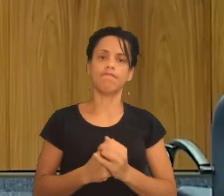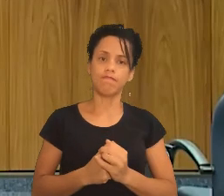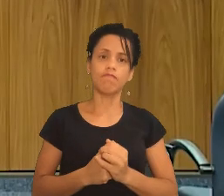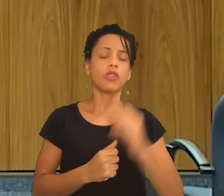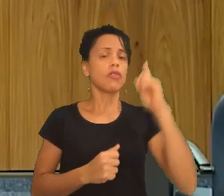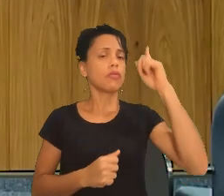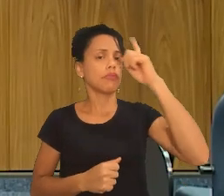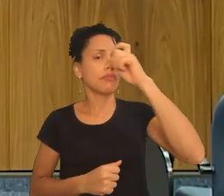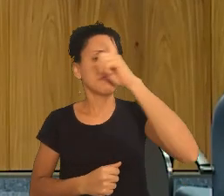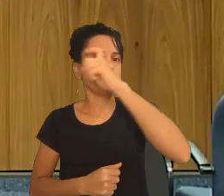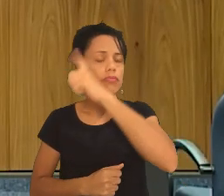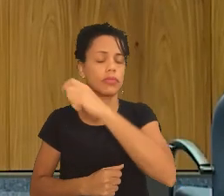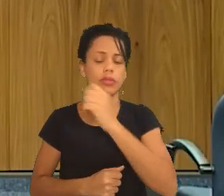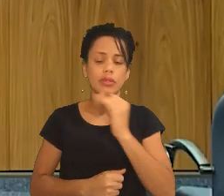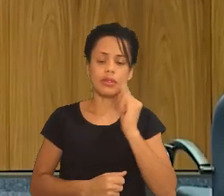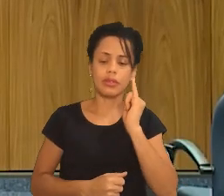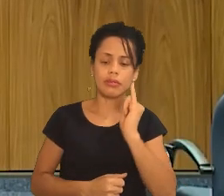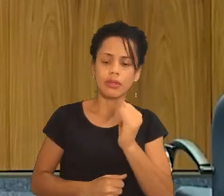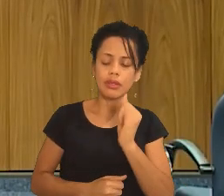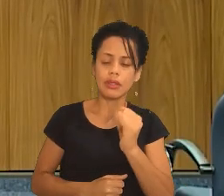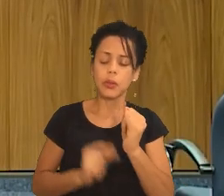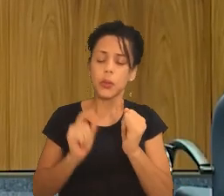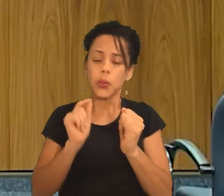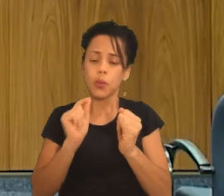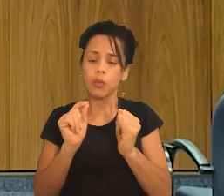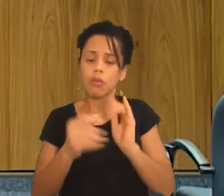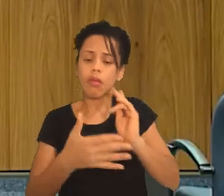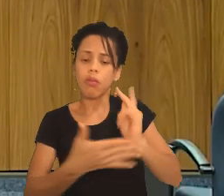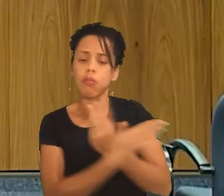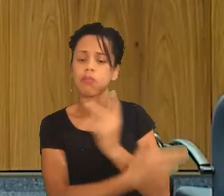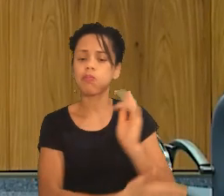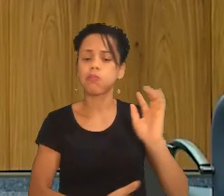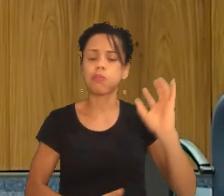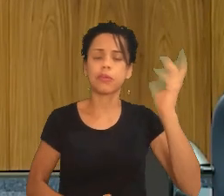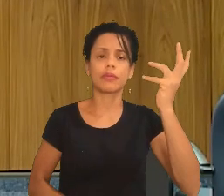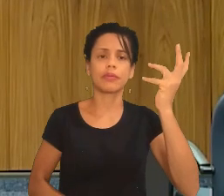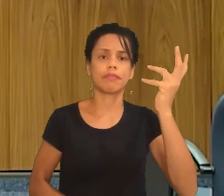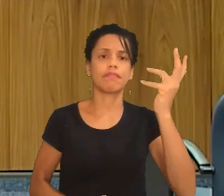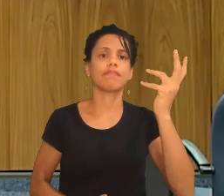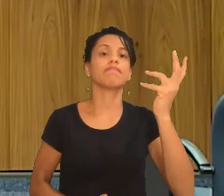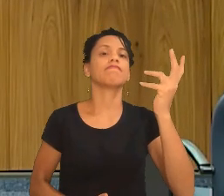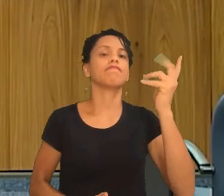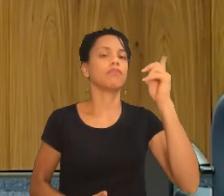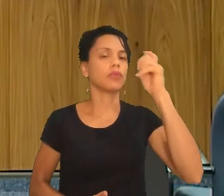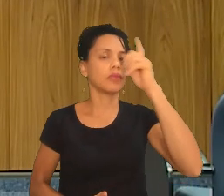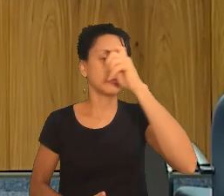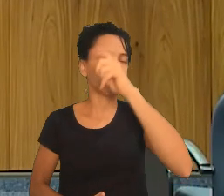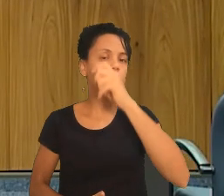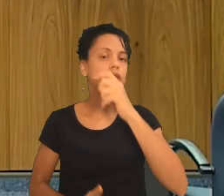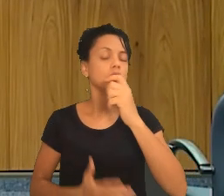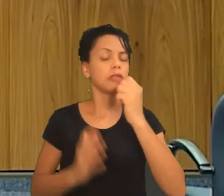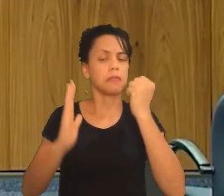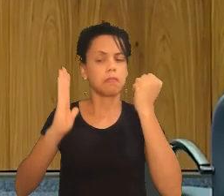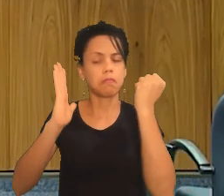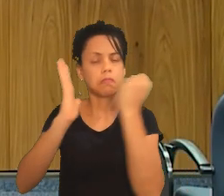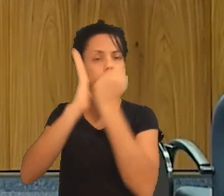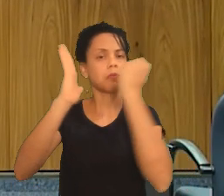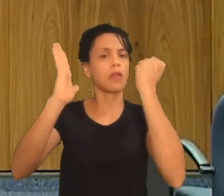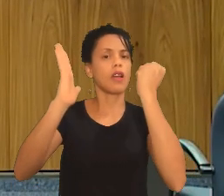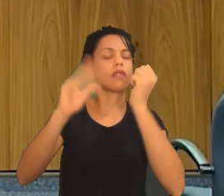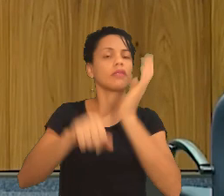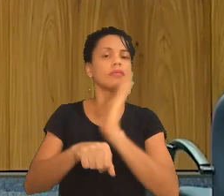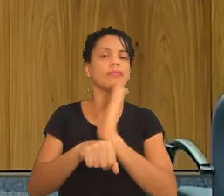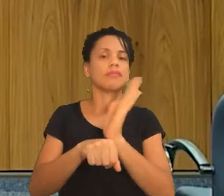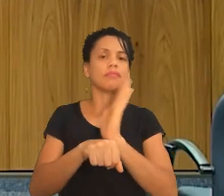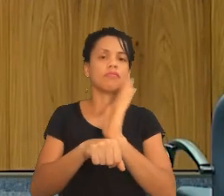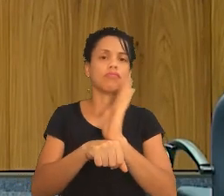mesmo de dizer o que aconteceu. Então, acho que também um dos momentos mais marcantes do filme é quando a gente